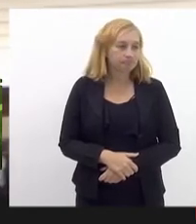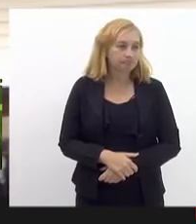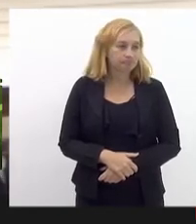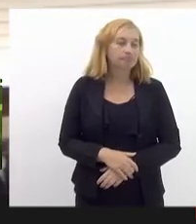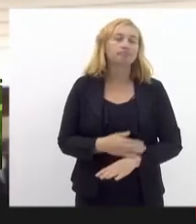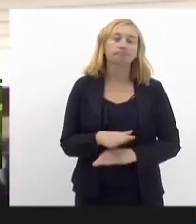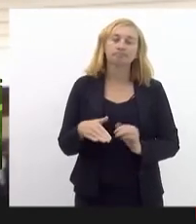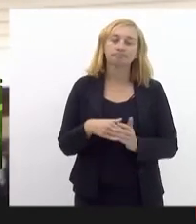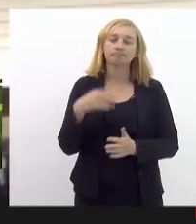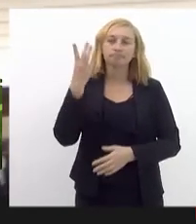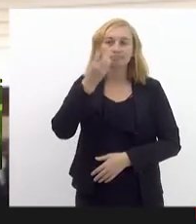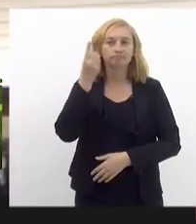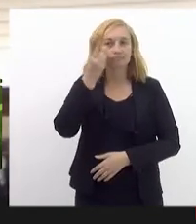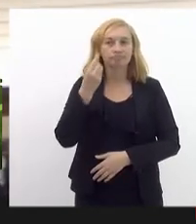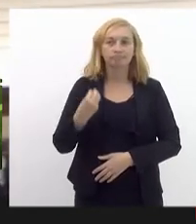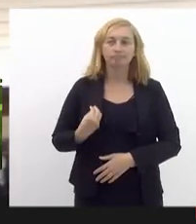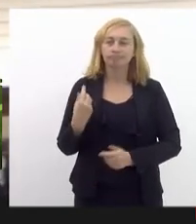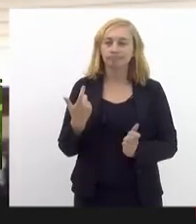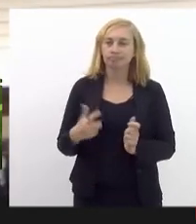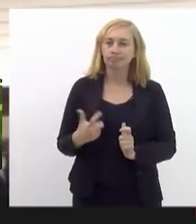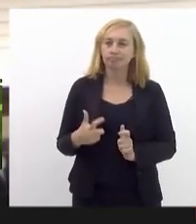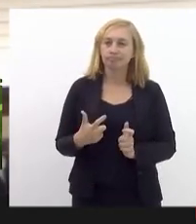todos os parlamentares aqui presentes,